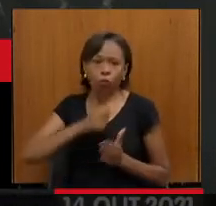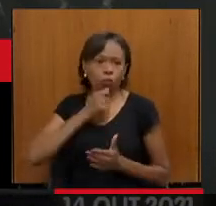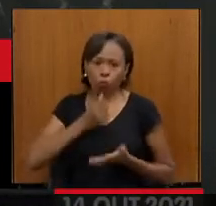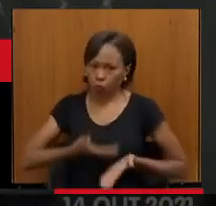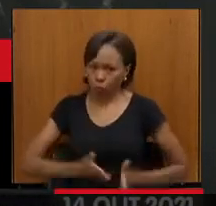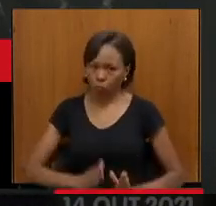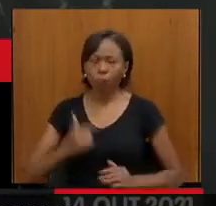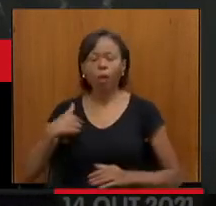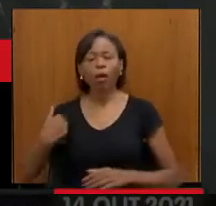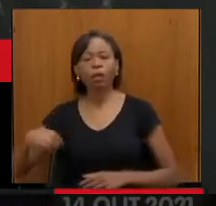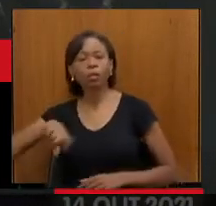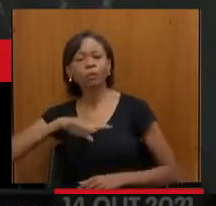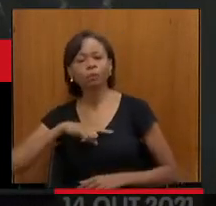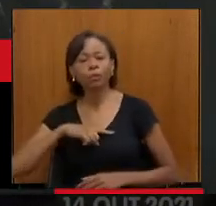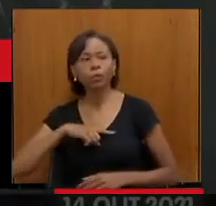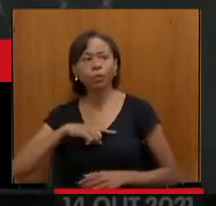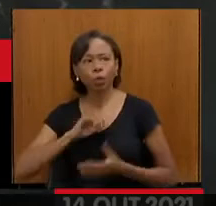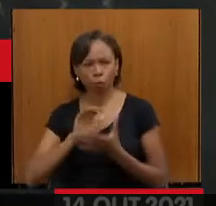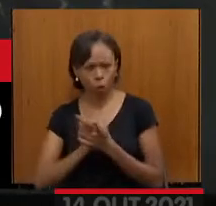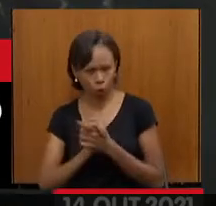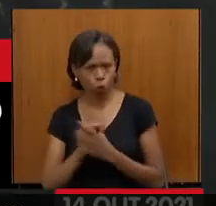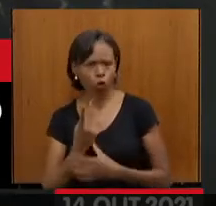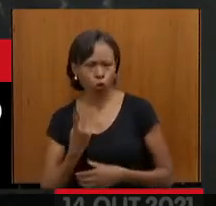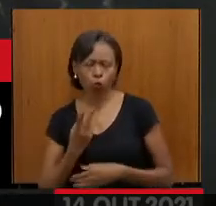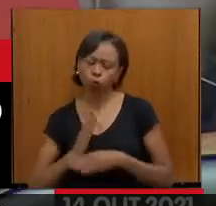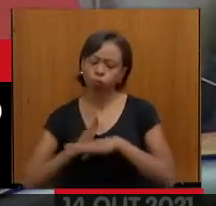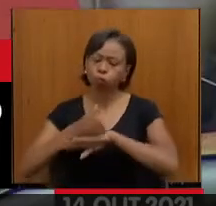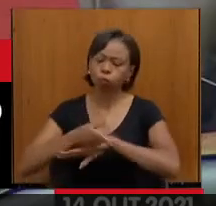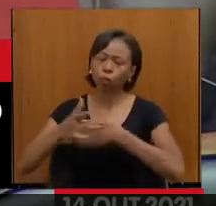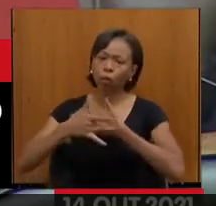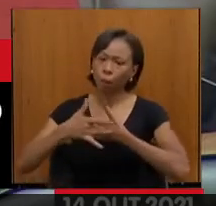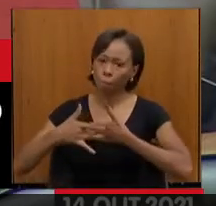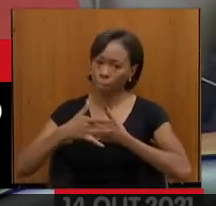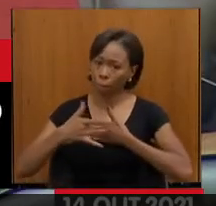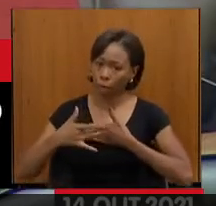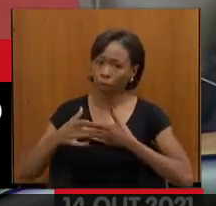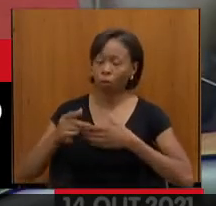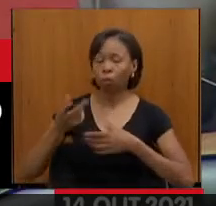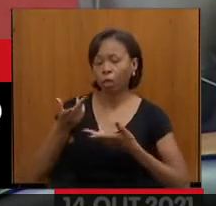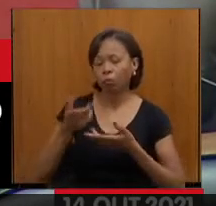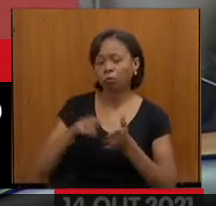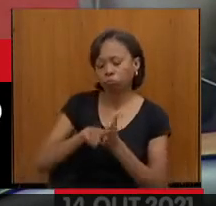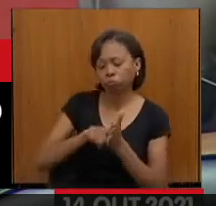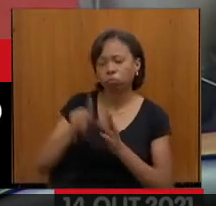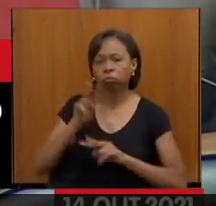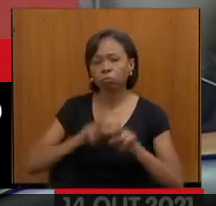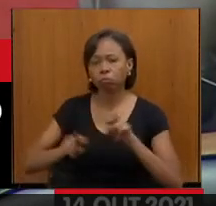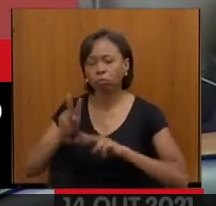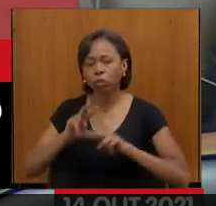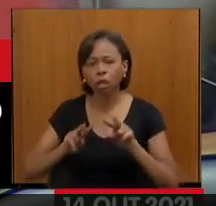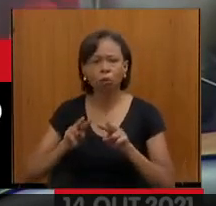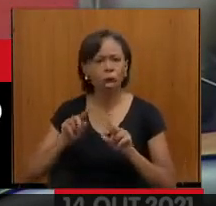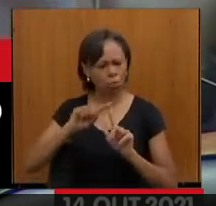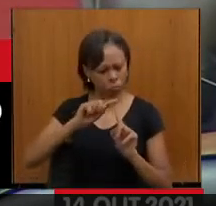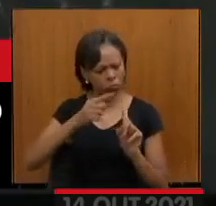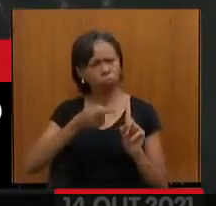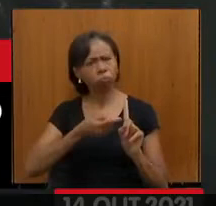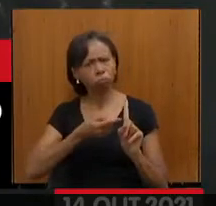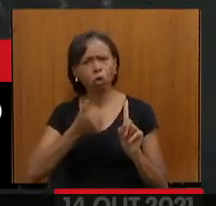médico para fazer mais um exame pré-natal, e a gestação era absolutamente